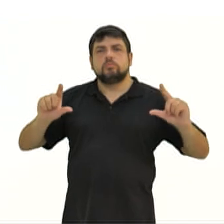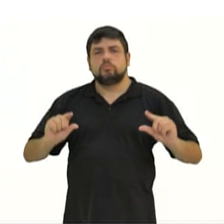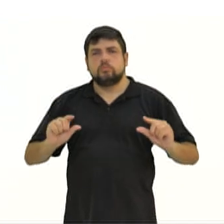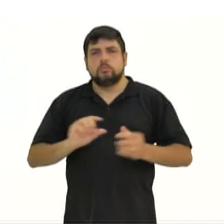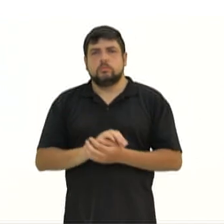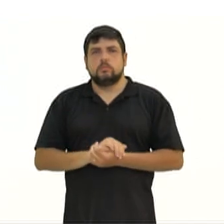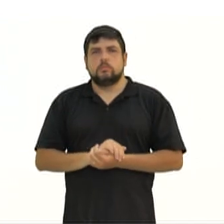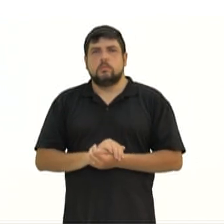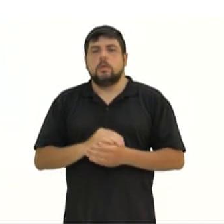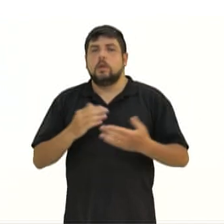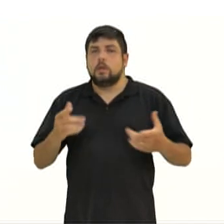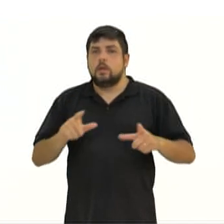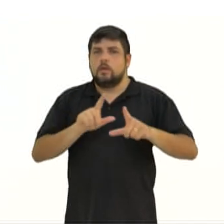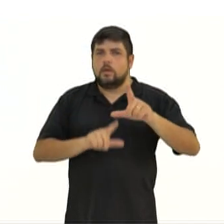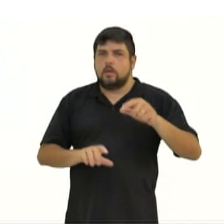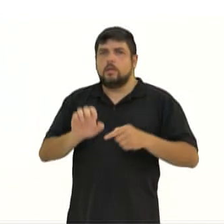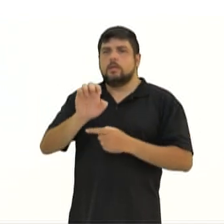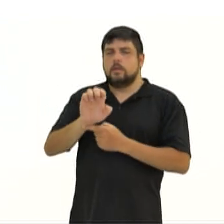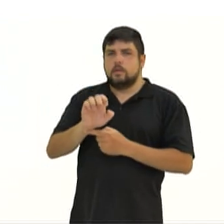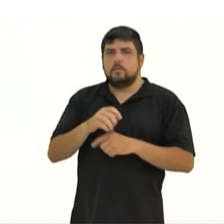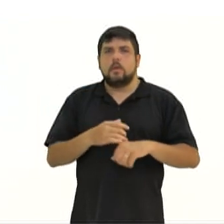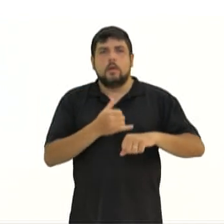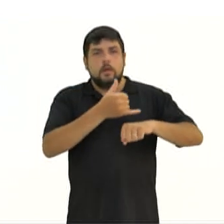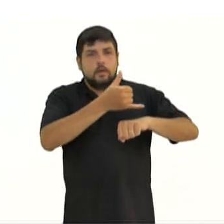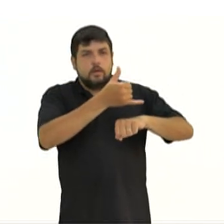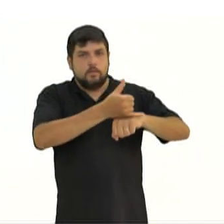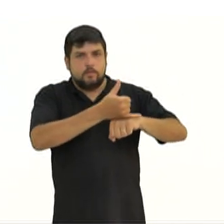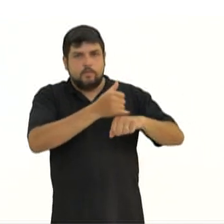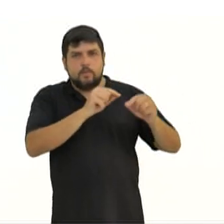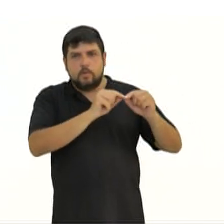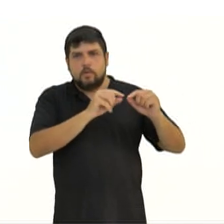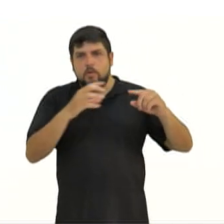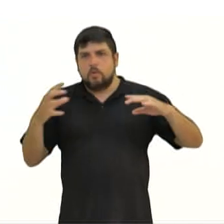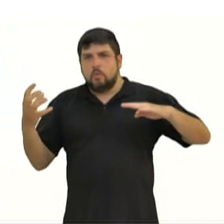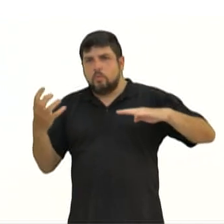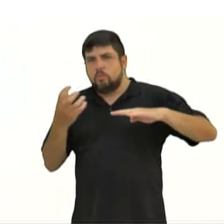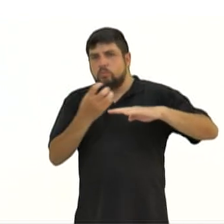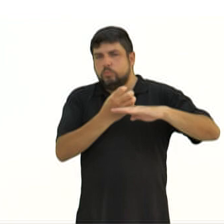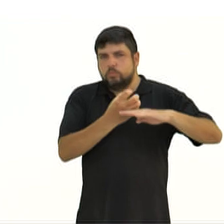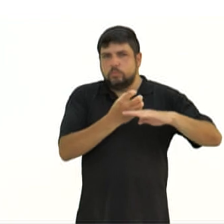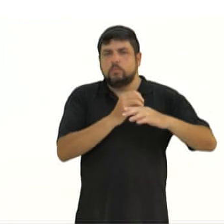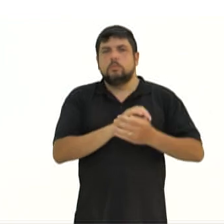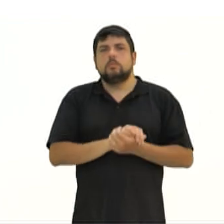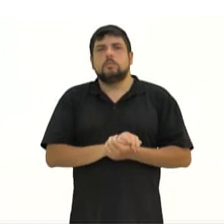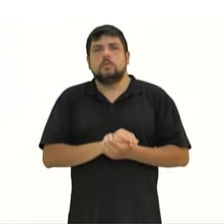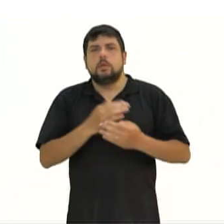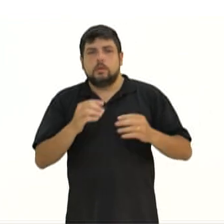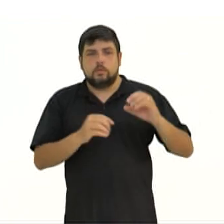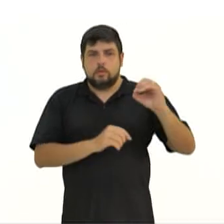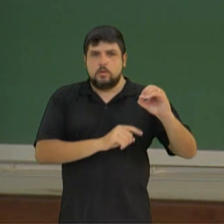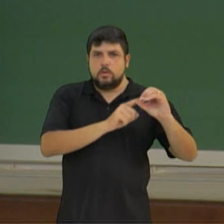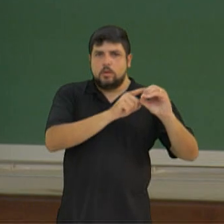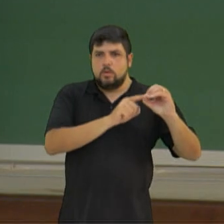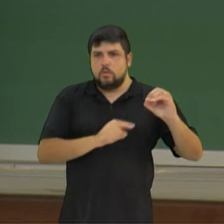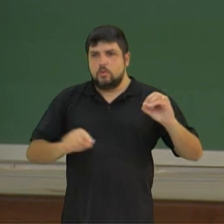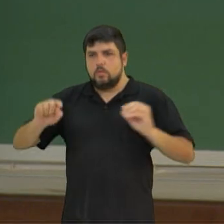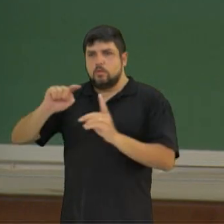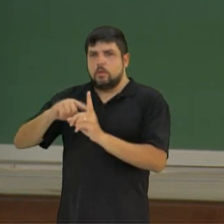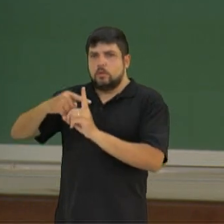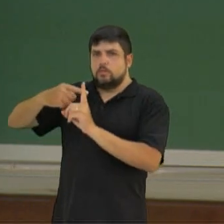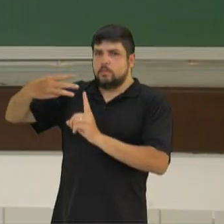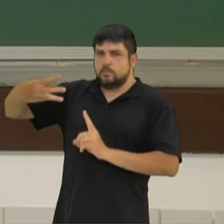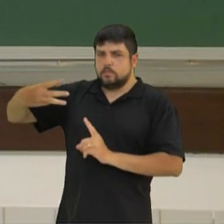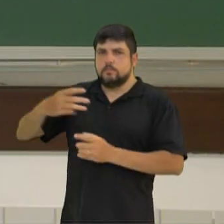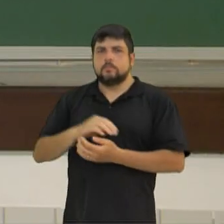aí, então, letra E, o ferro sofre o processo de oxidação, certo? Saiu do NOx 0 para o NOx mais